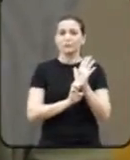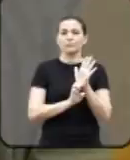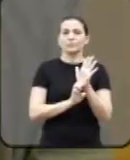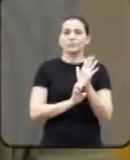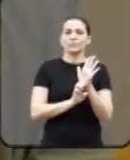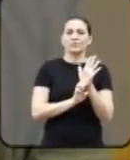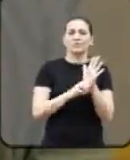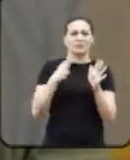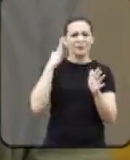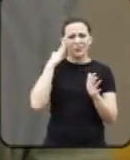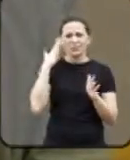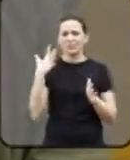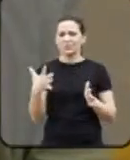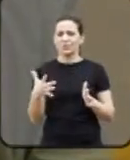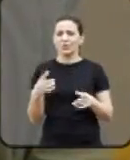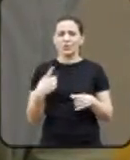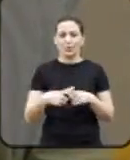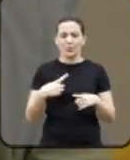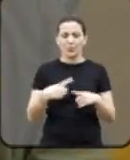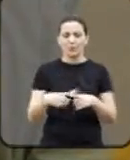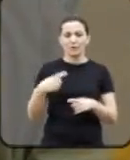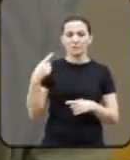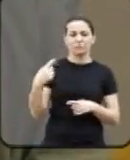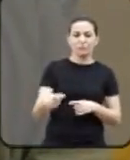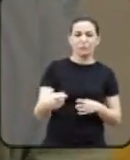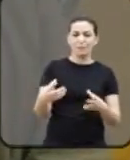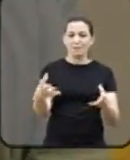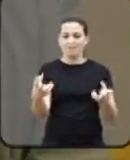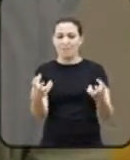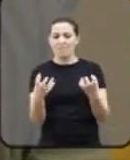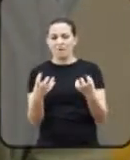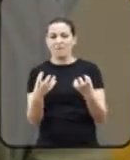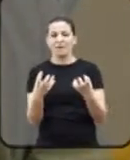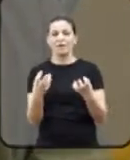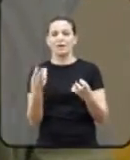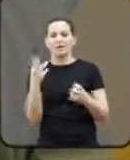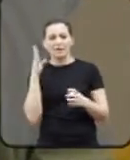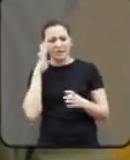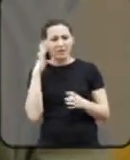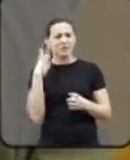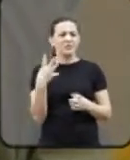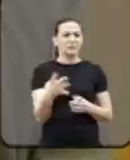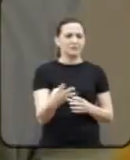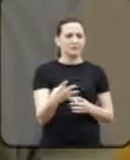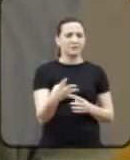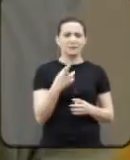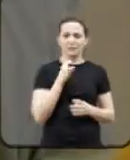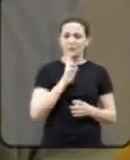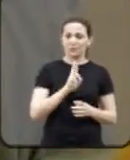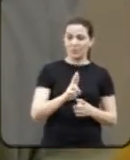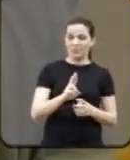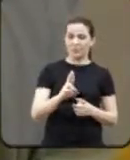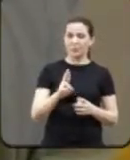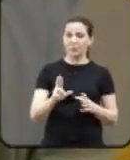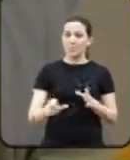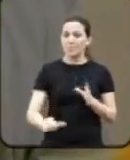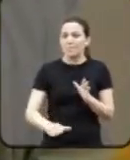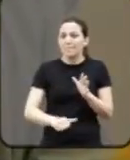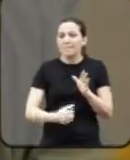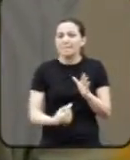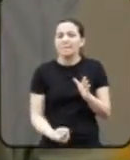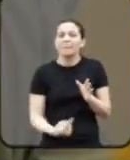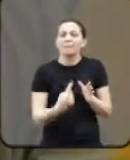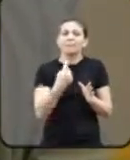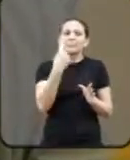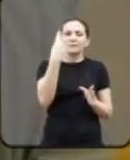estrutura inicial, ou seja, você não resolve, porque você está atacando só o resultado. Qual que é a fonte